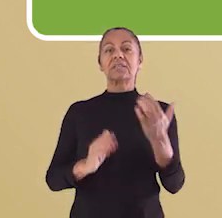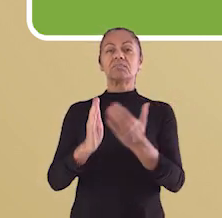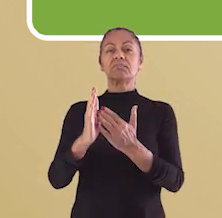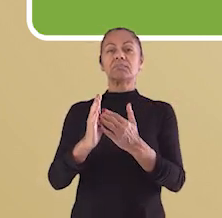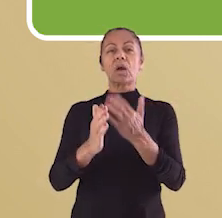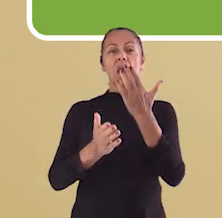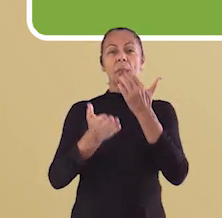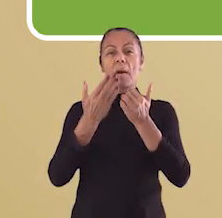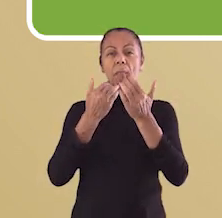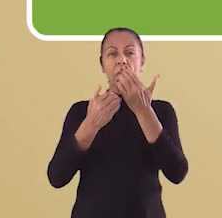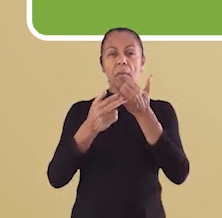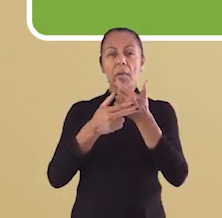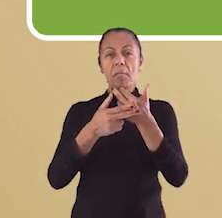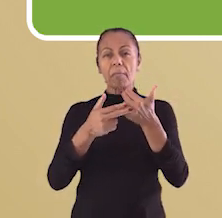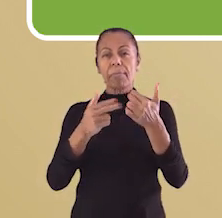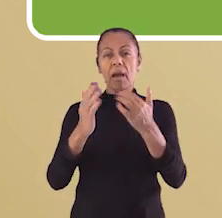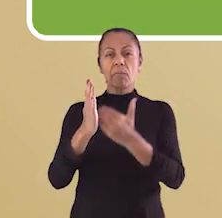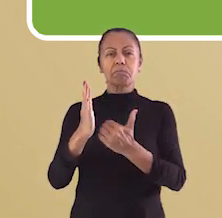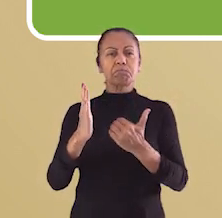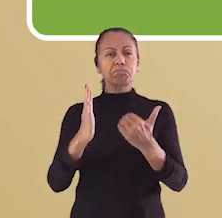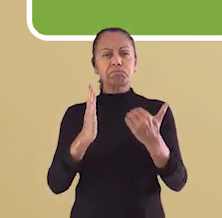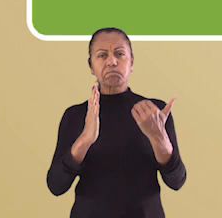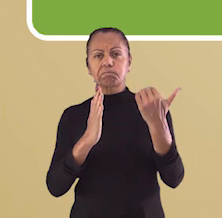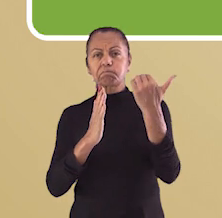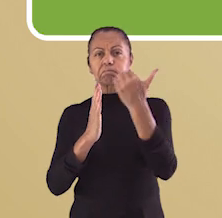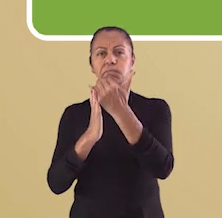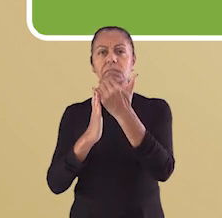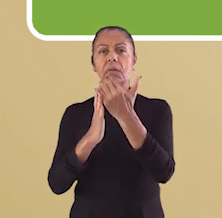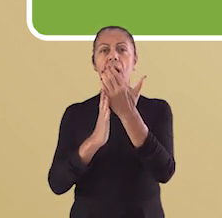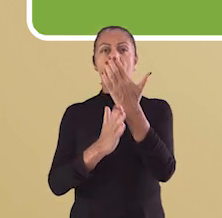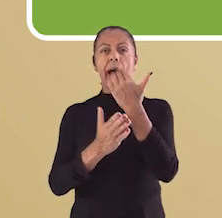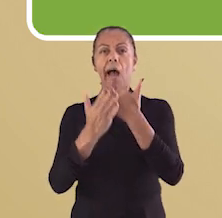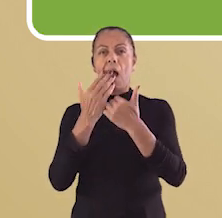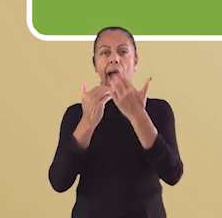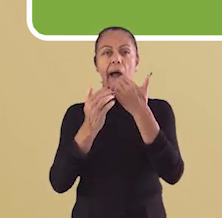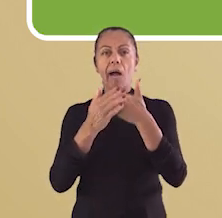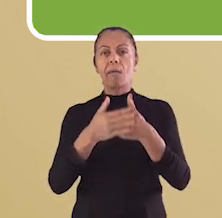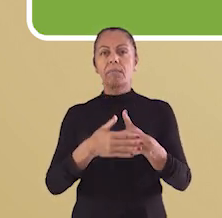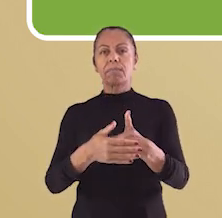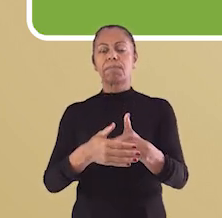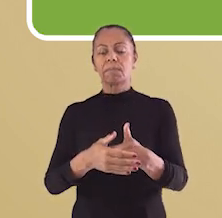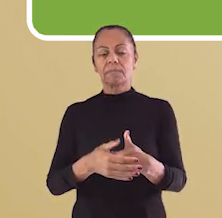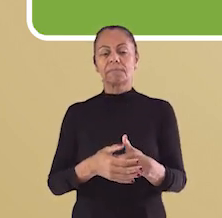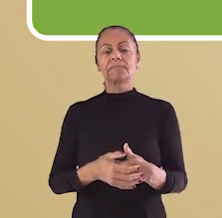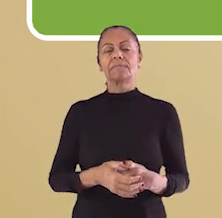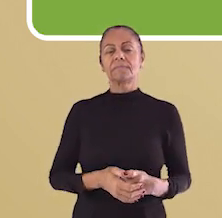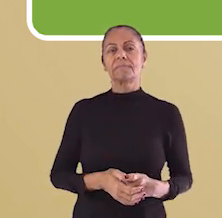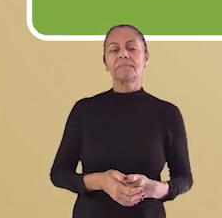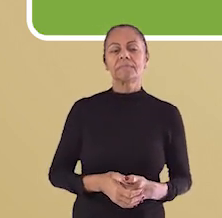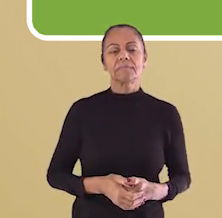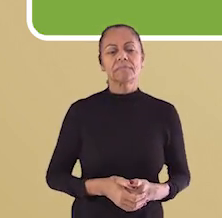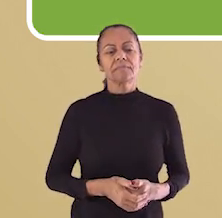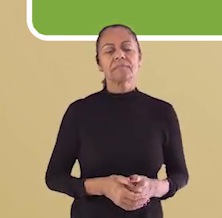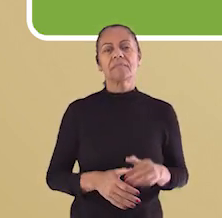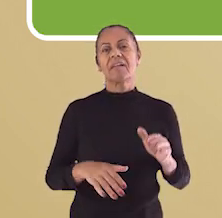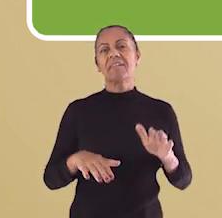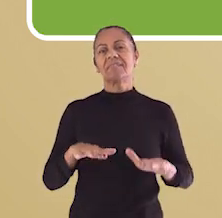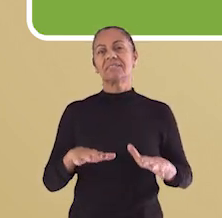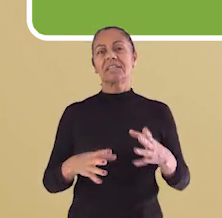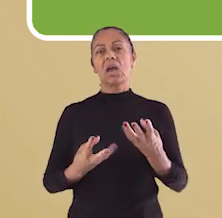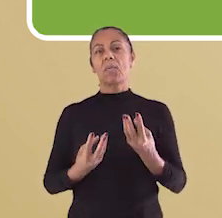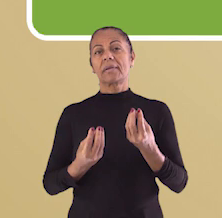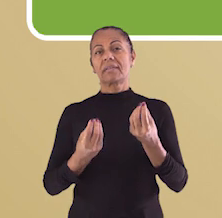esse efeito pela quantidade exagerada de alimentos nas refeições. Já a obesidade, que a gente está vendo agora, está